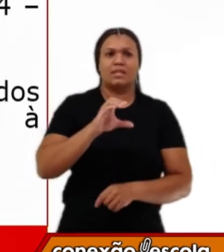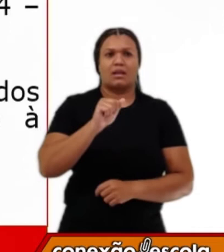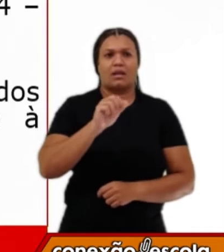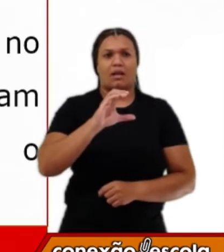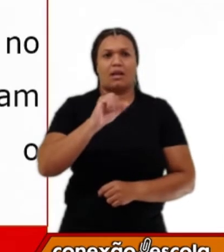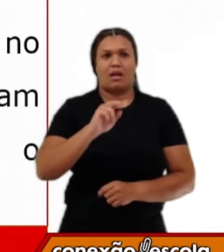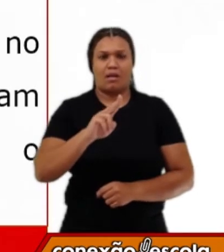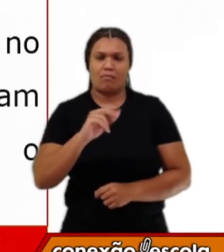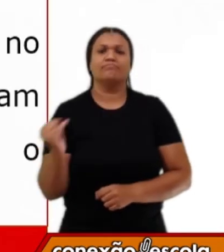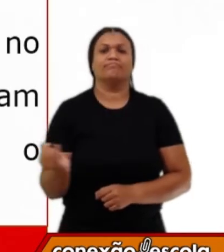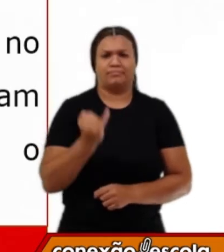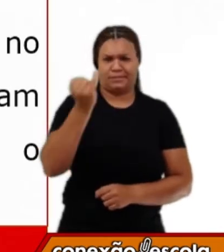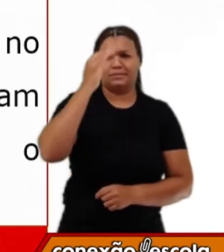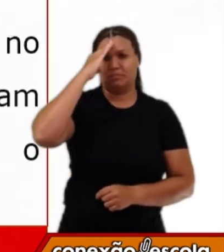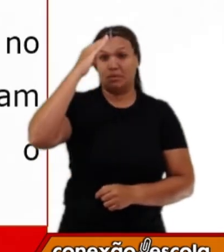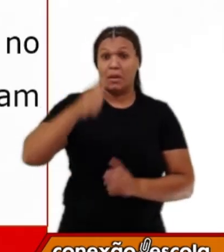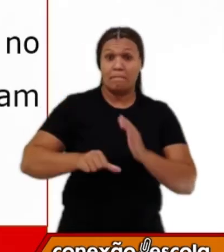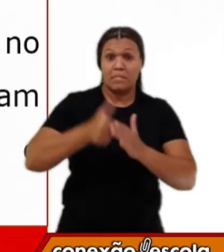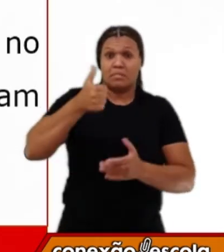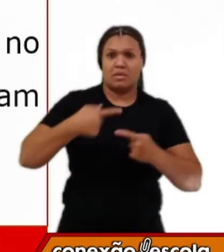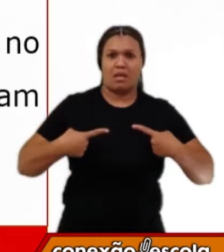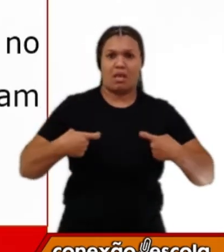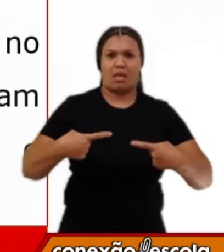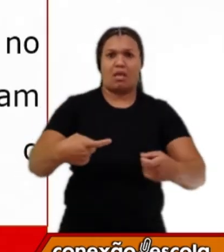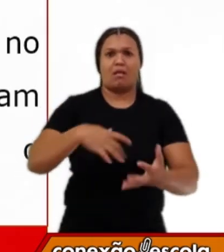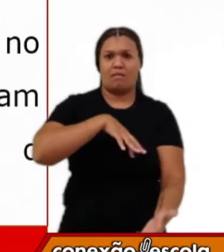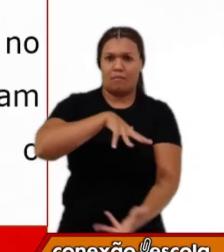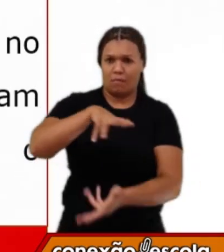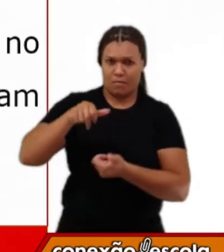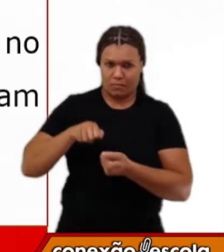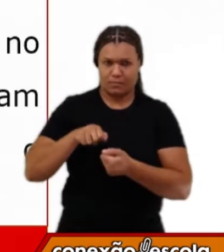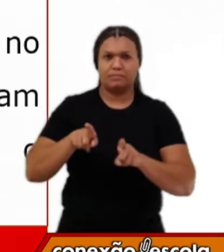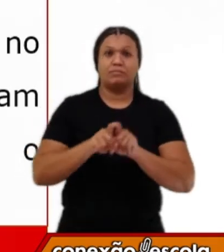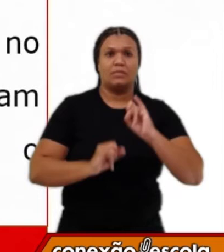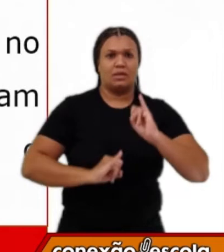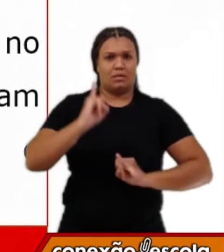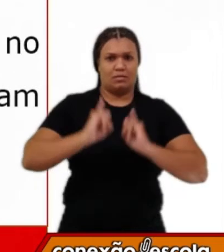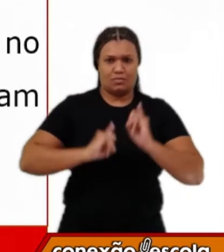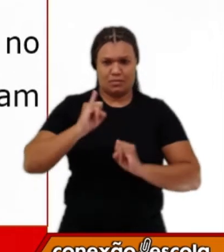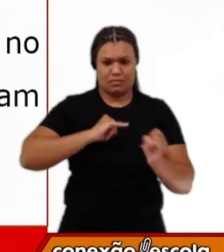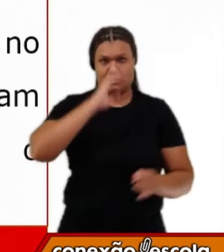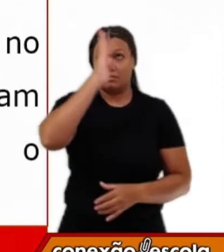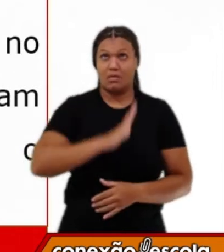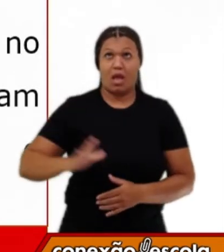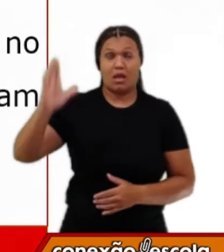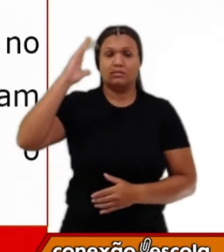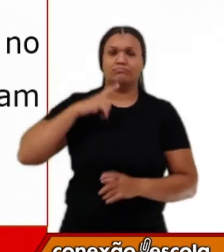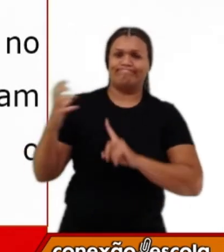principalmente durante a Primeira Guerra Mundial. A indústria no Brasil, ela é impulsionada pela Primeira Guerra